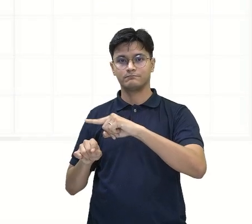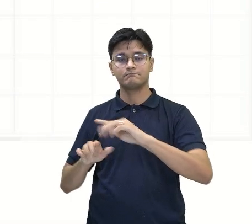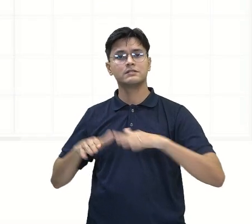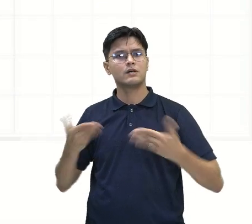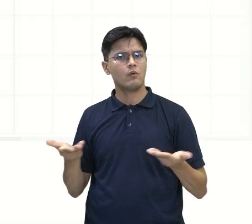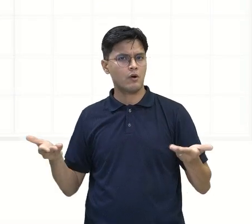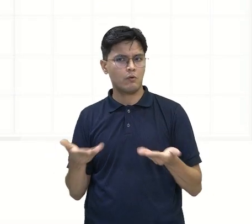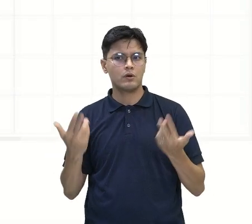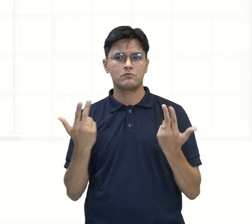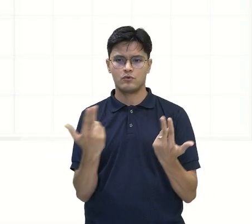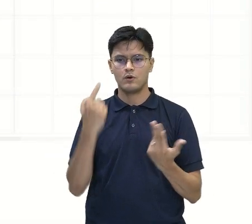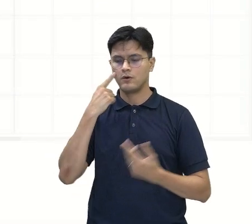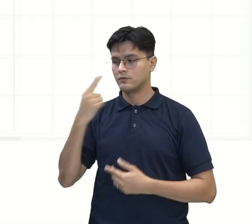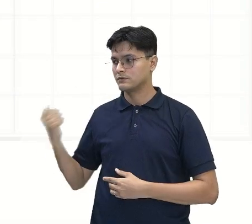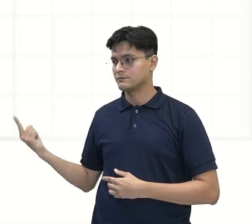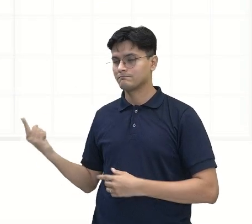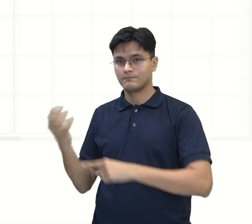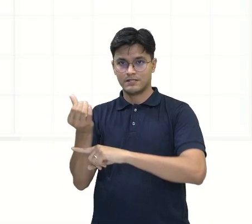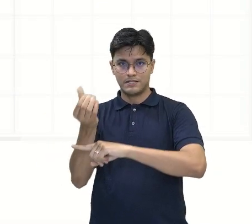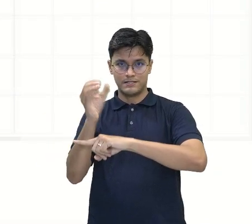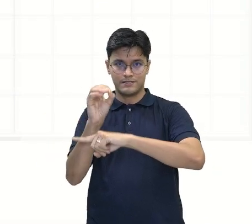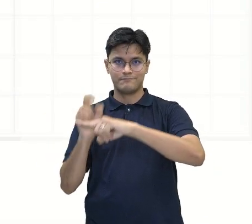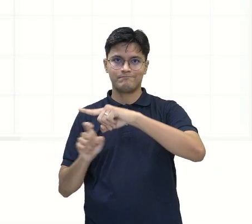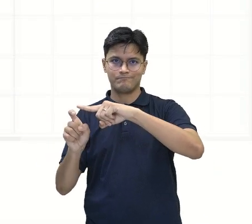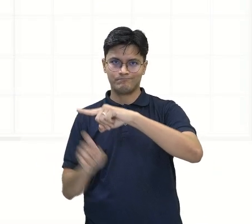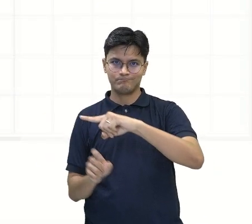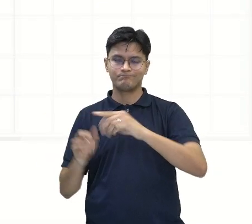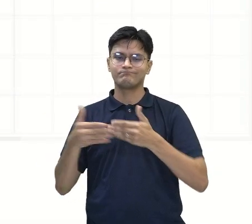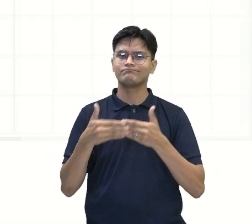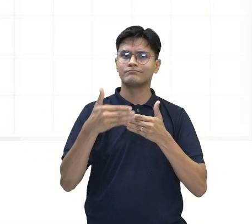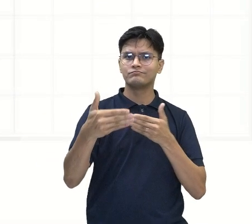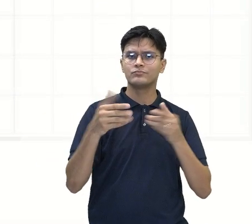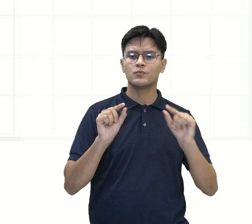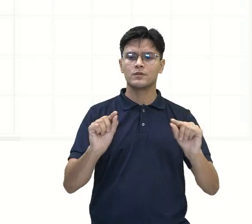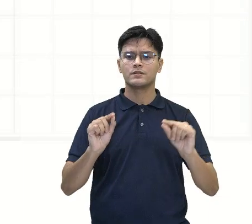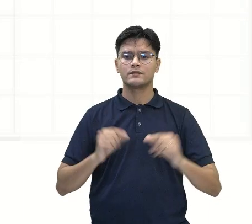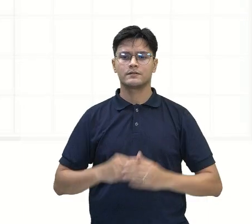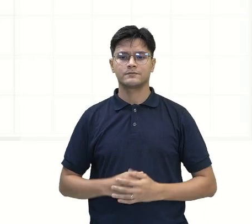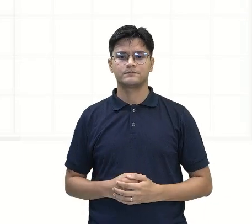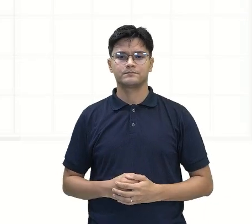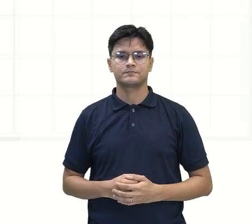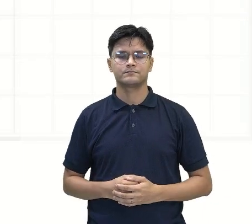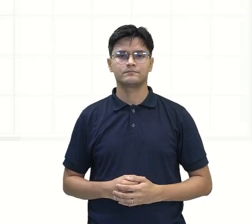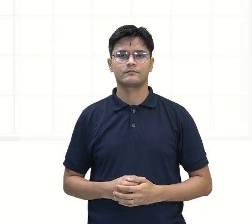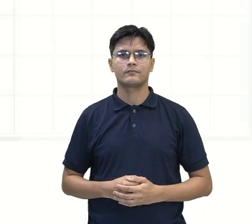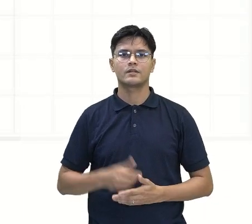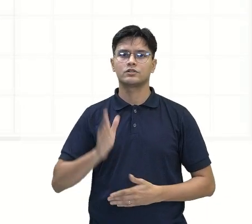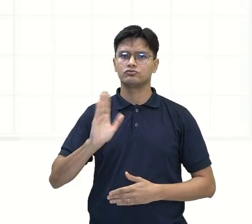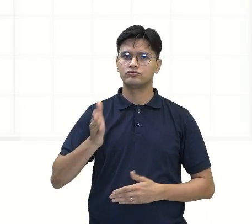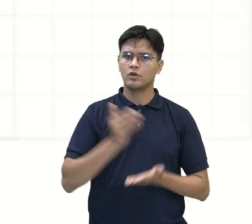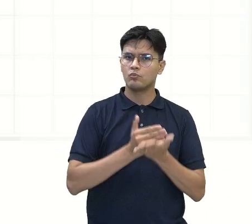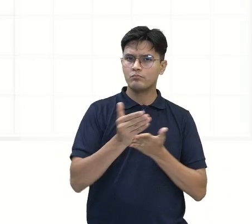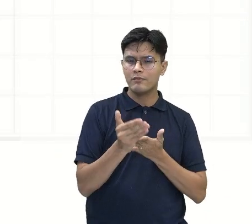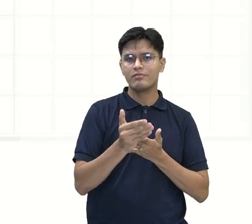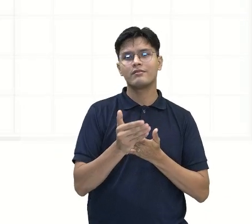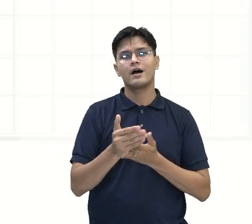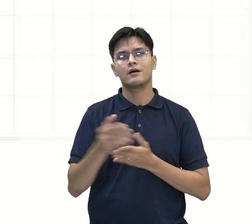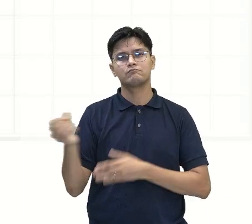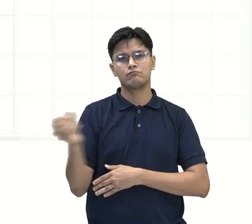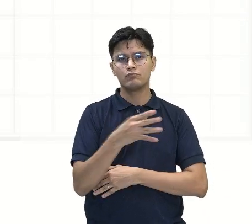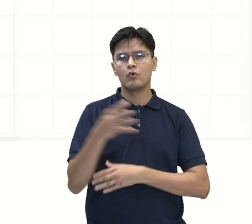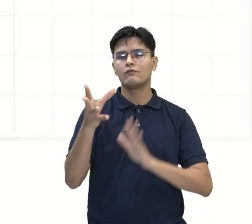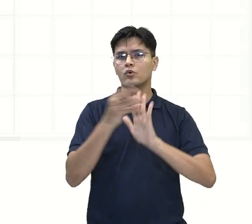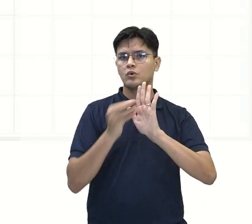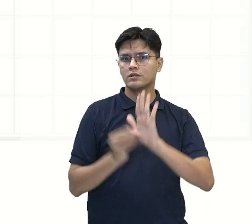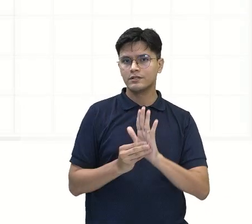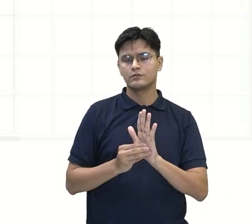ficar 60 sobre x. Muito bem, a partir daqui, nós vamos já introduzir um conteúdo que eu vou explicar para vocês em